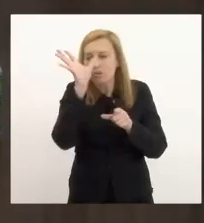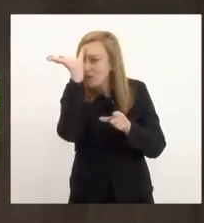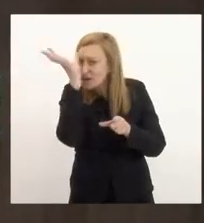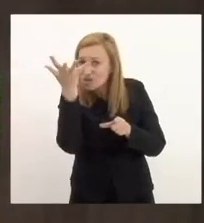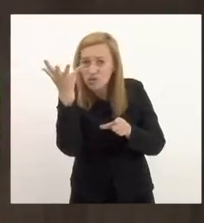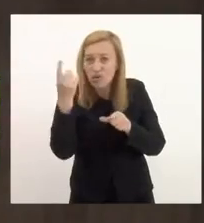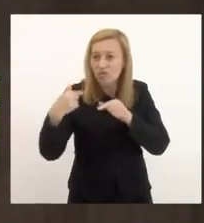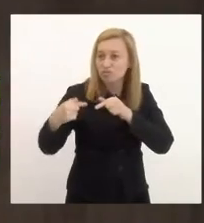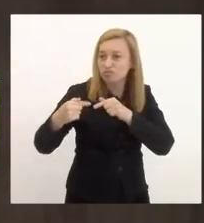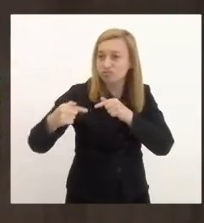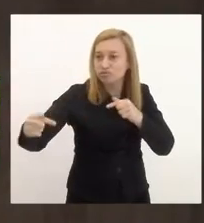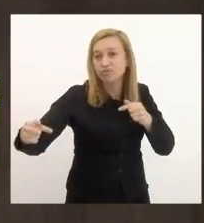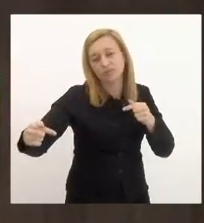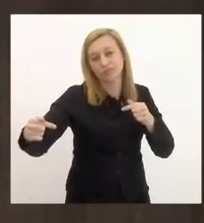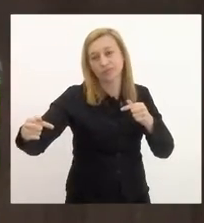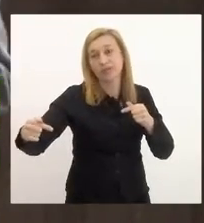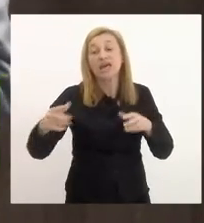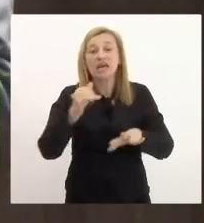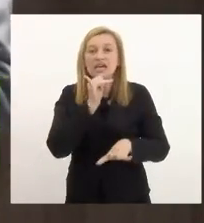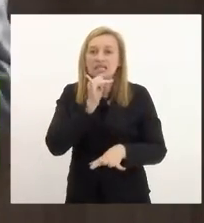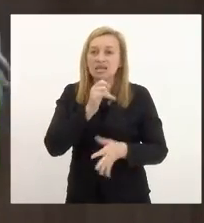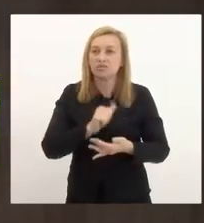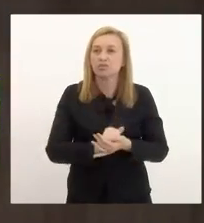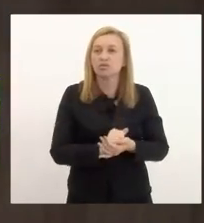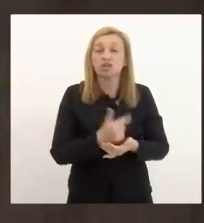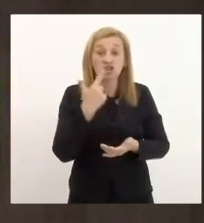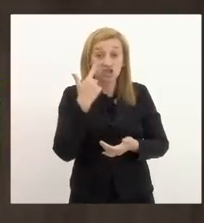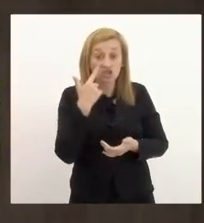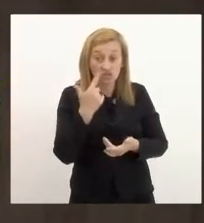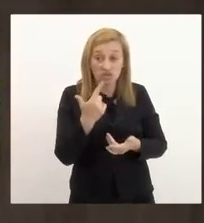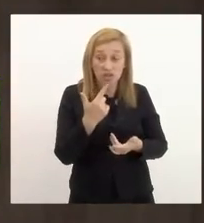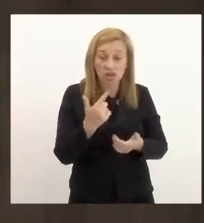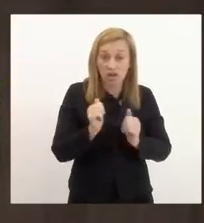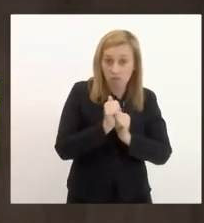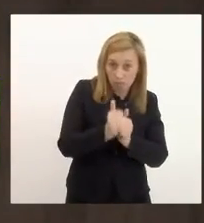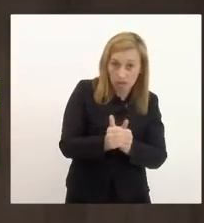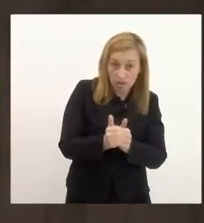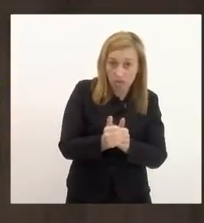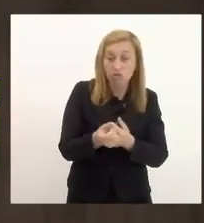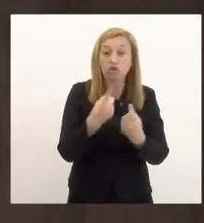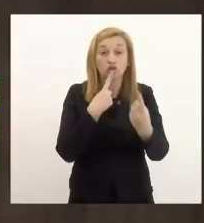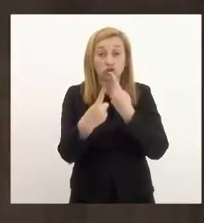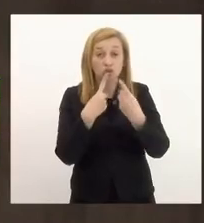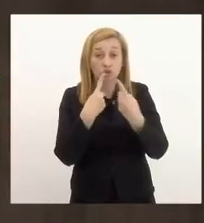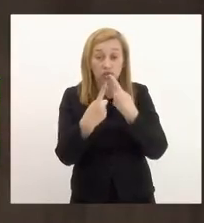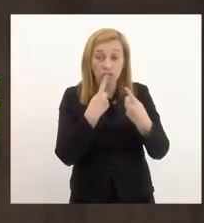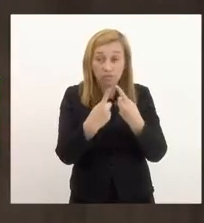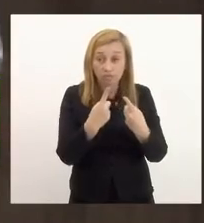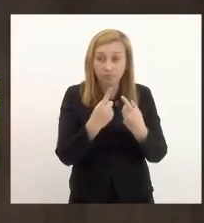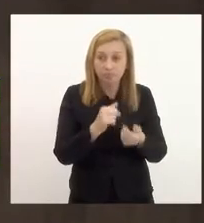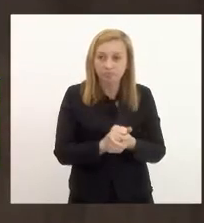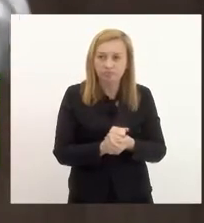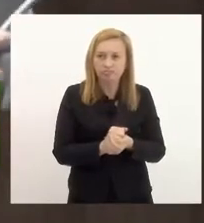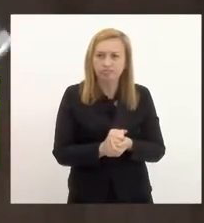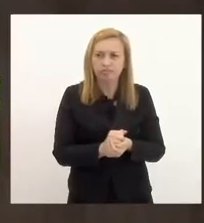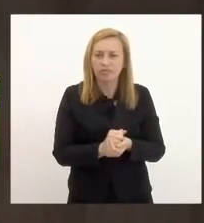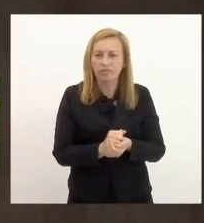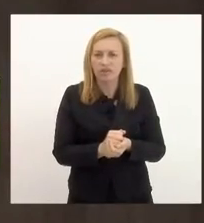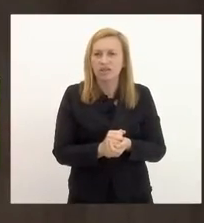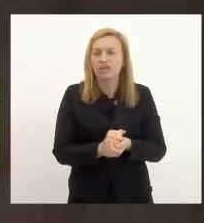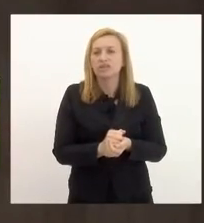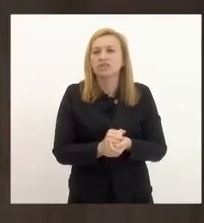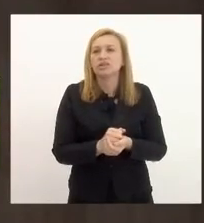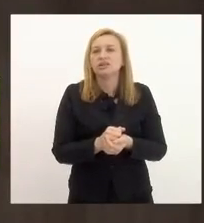resolve a longo prazo então por exemplo o que a gente vem acompanhando nos debate e nesse labirinto